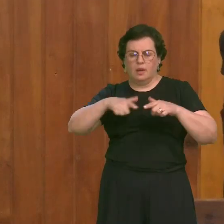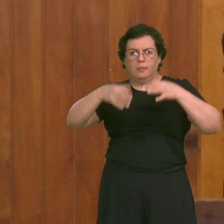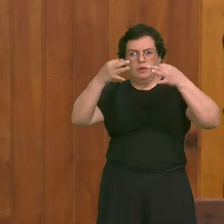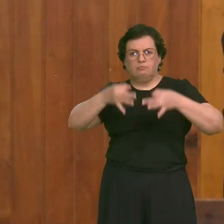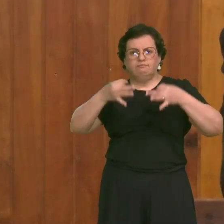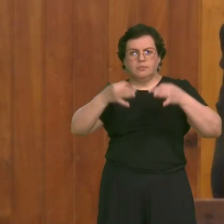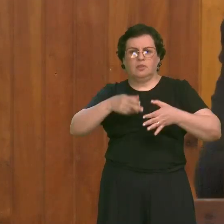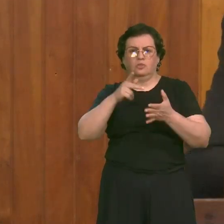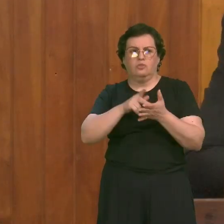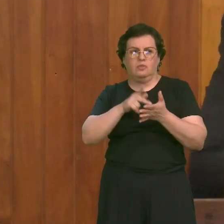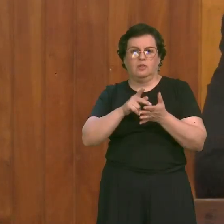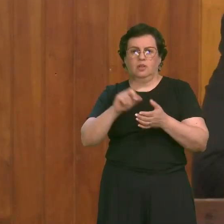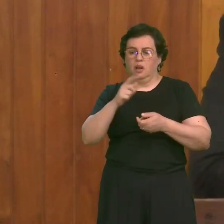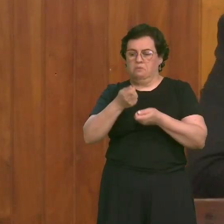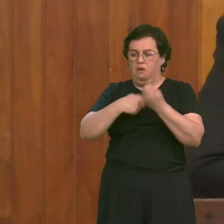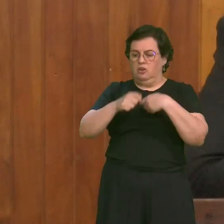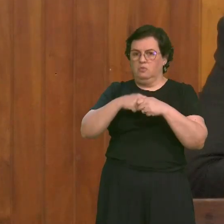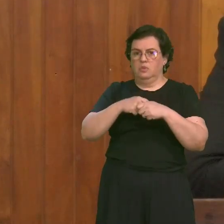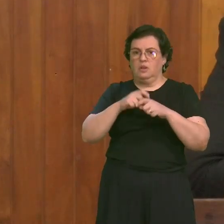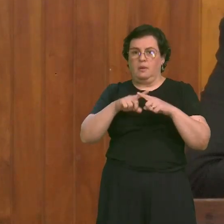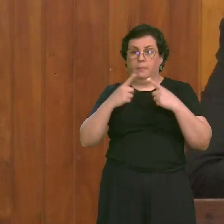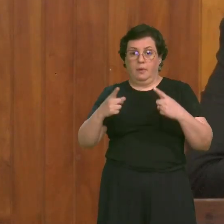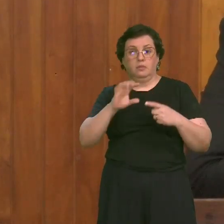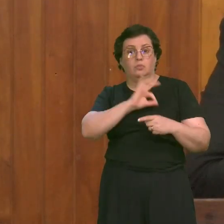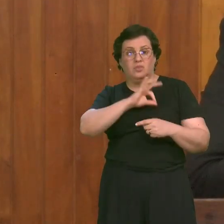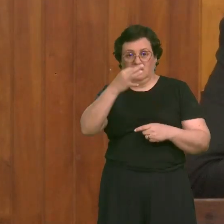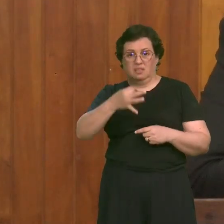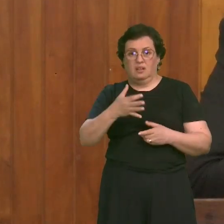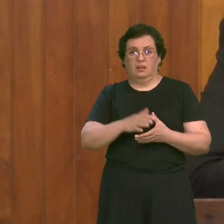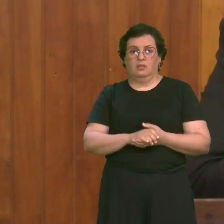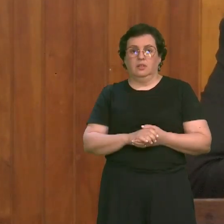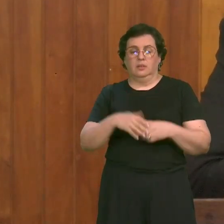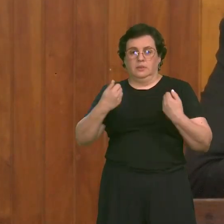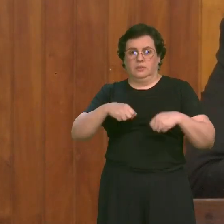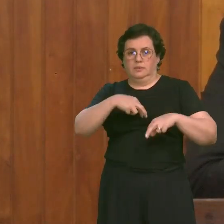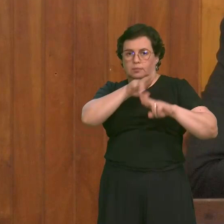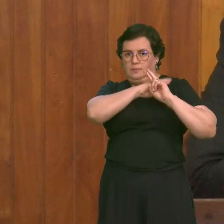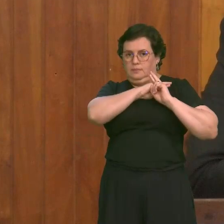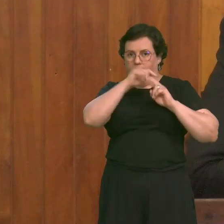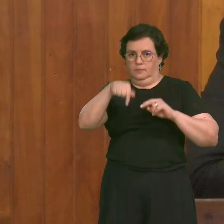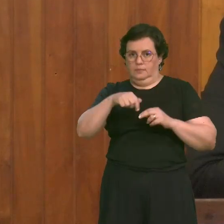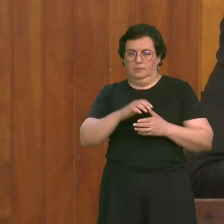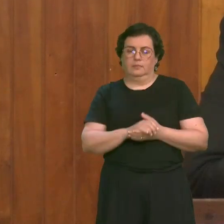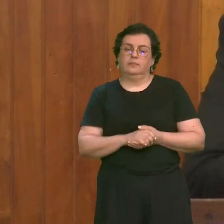mundo a área administrativa não é oba oba a gente tem que ter responsabilidade aqui